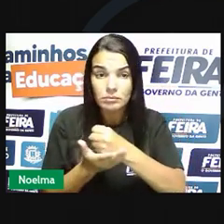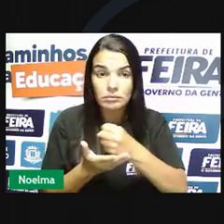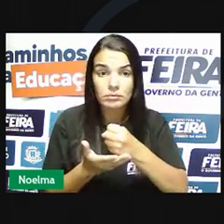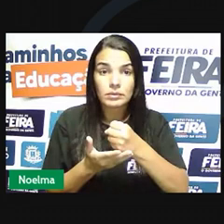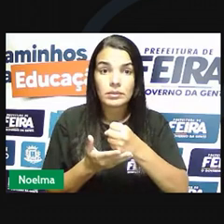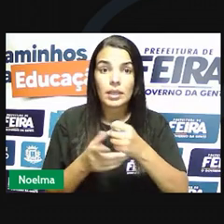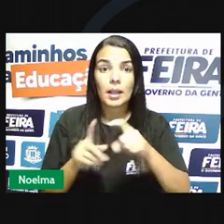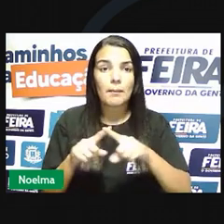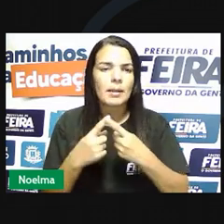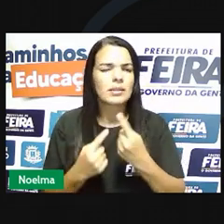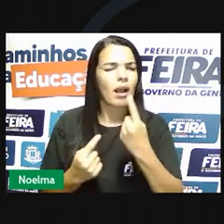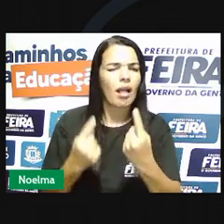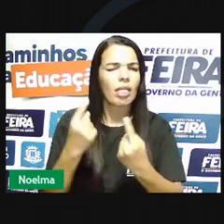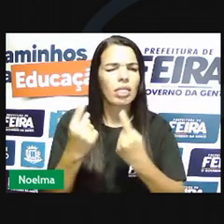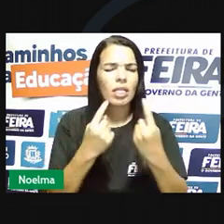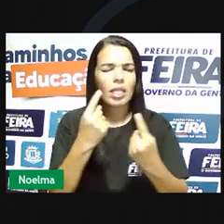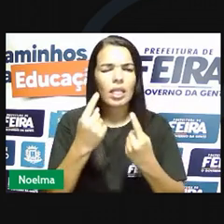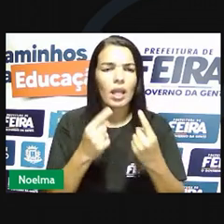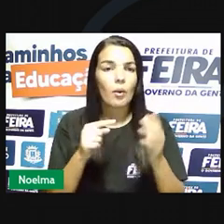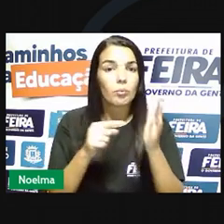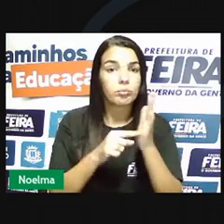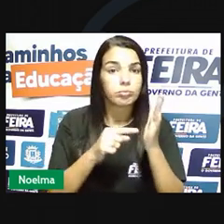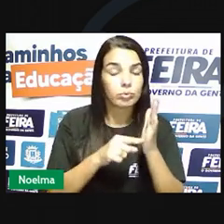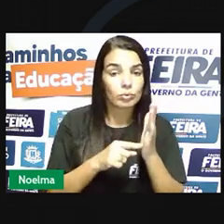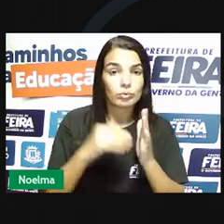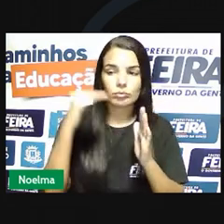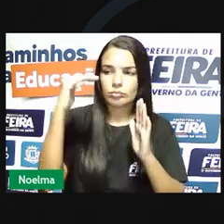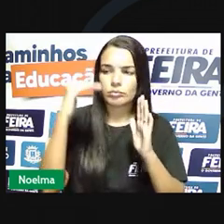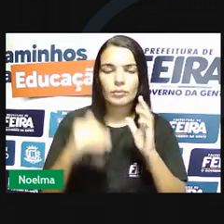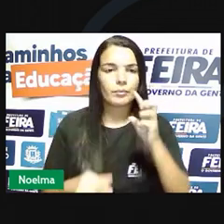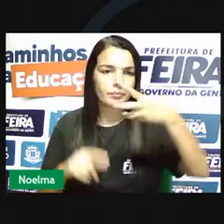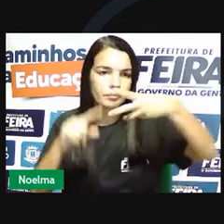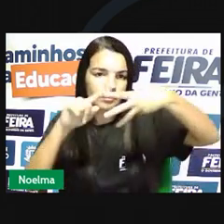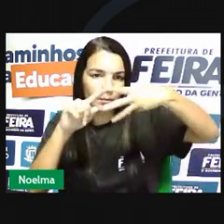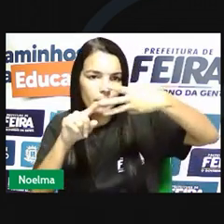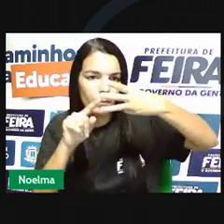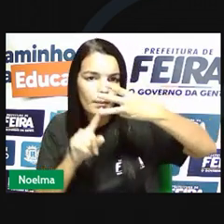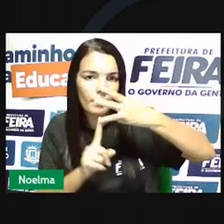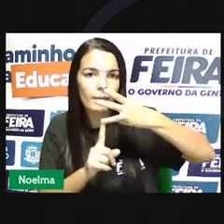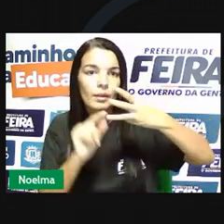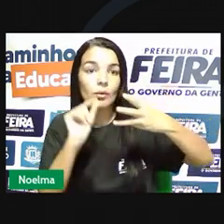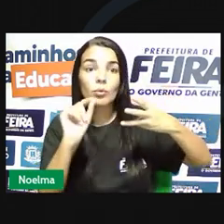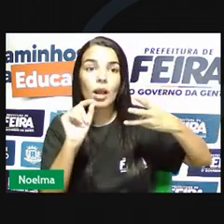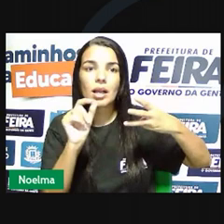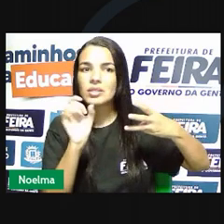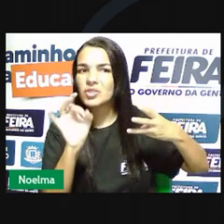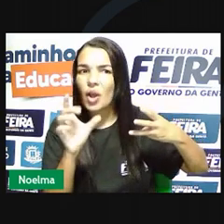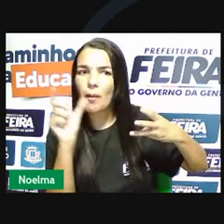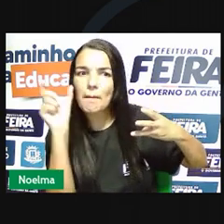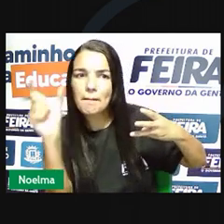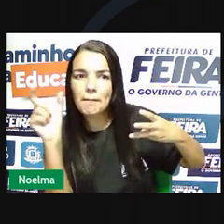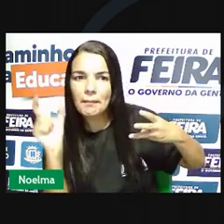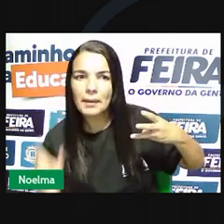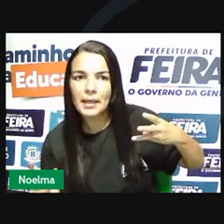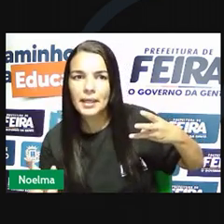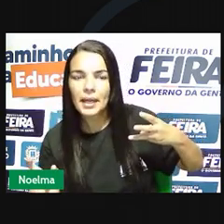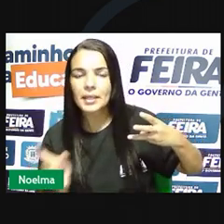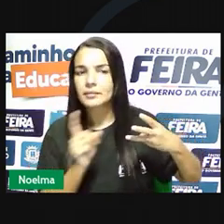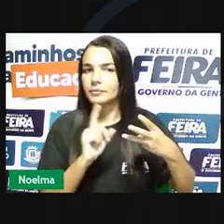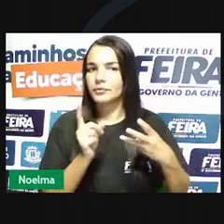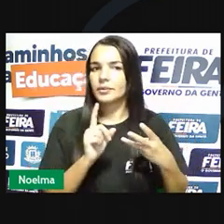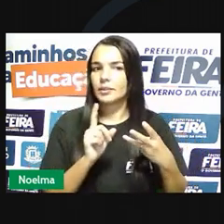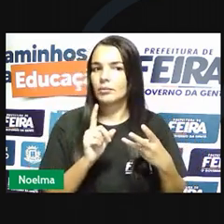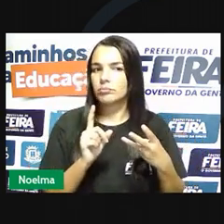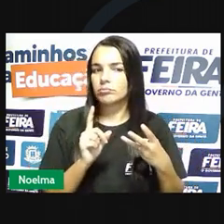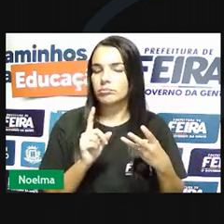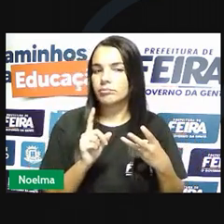que cada um desses pontos, cada um dessas pontinhos aí, é um parágrafo. Introdução, um parágrafo.